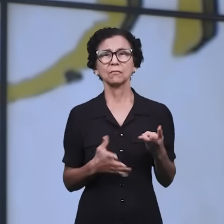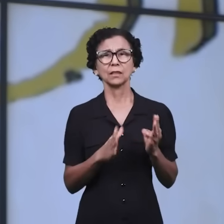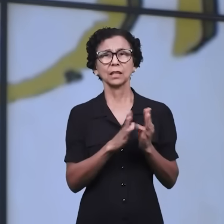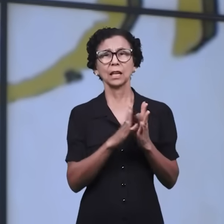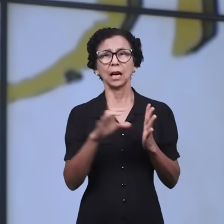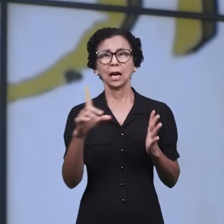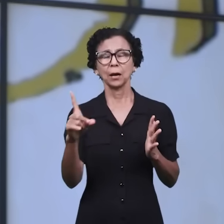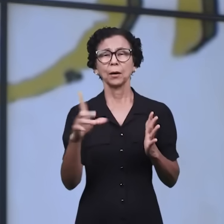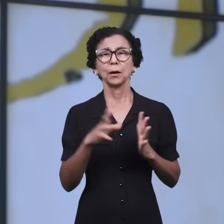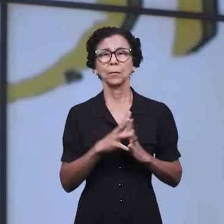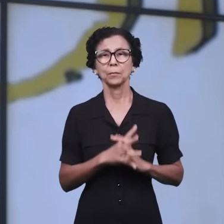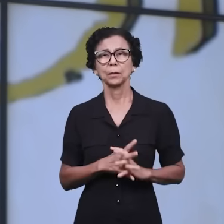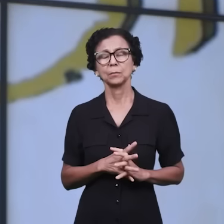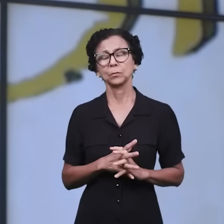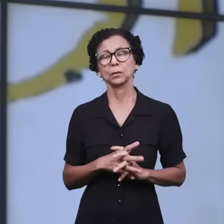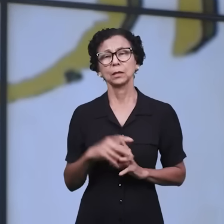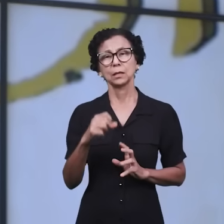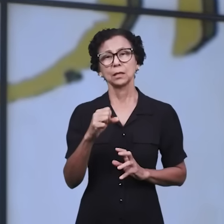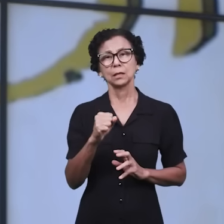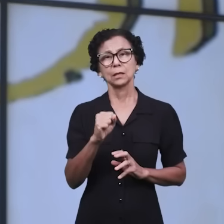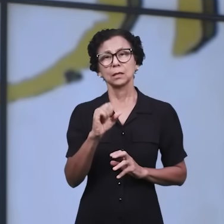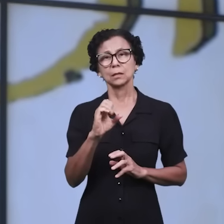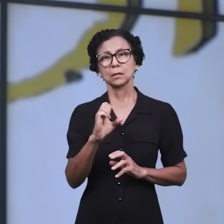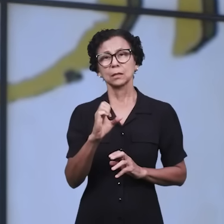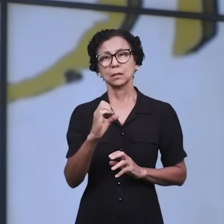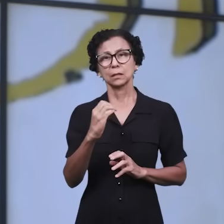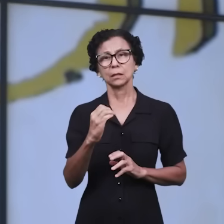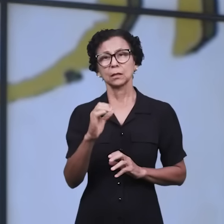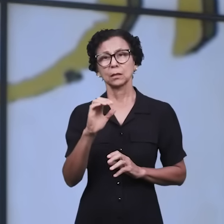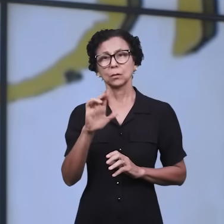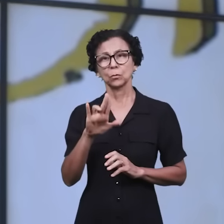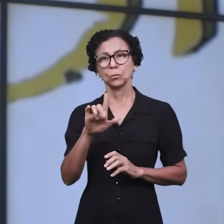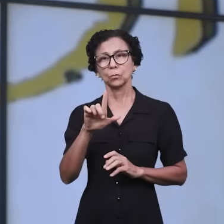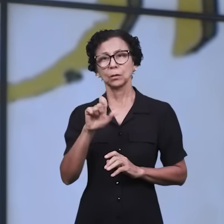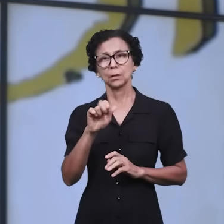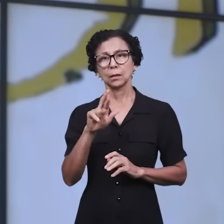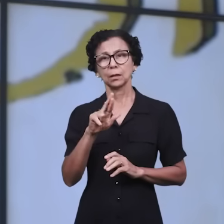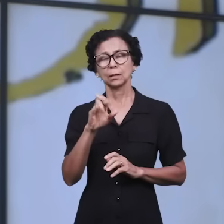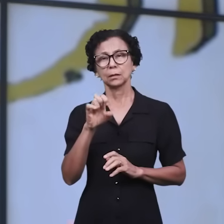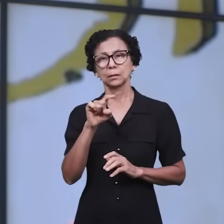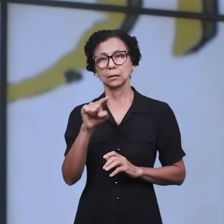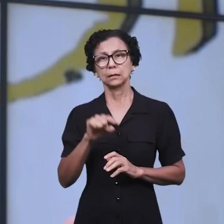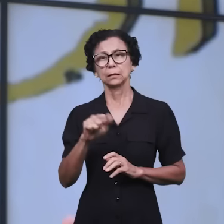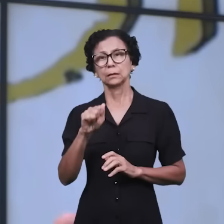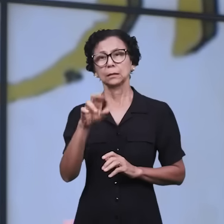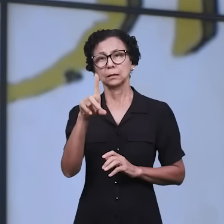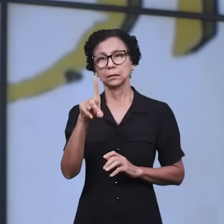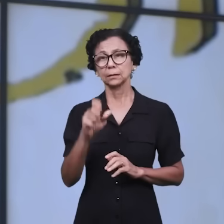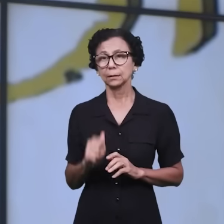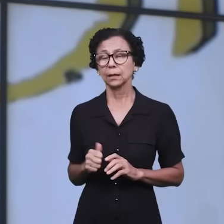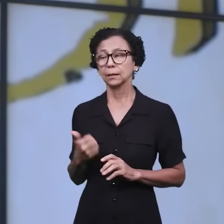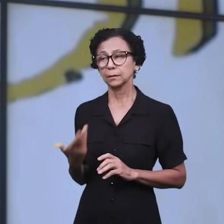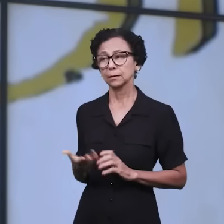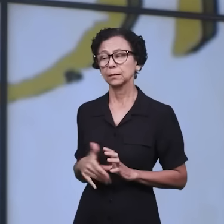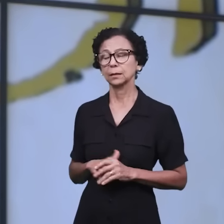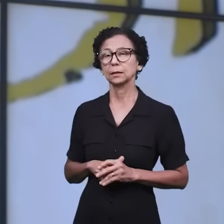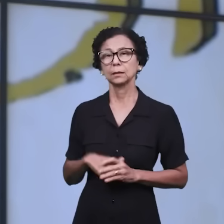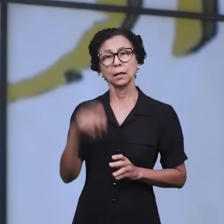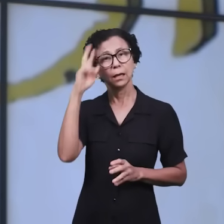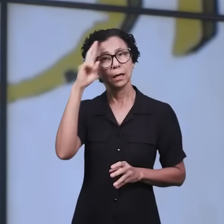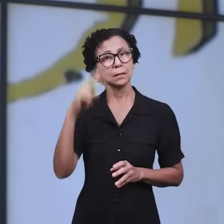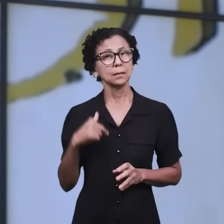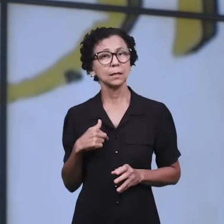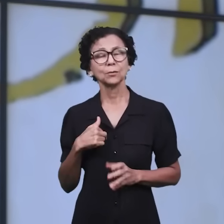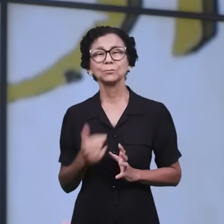Palavra secularizada. Então é muito fácil nós usarmos aquilo que nós já temos falado, né? O pastor Amadeu aqui colocou muito bem.